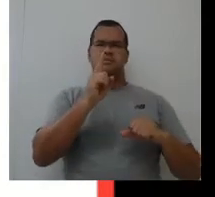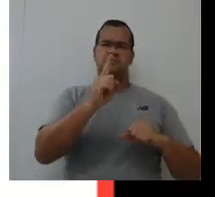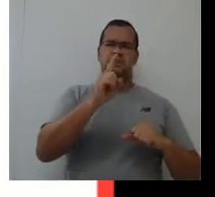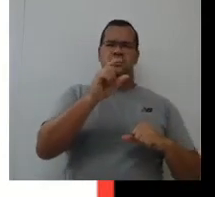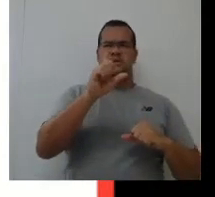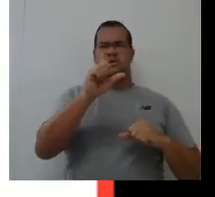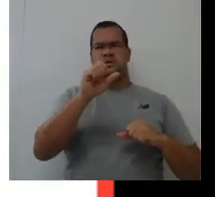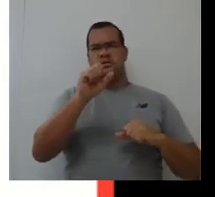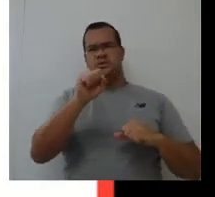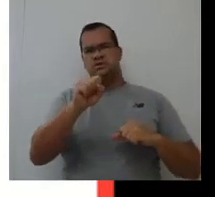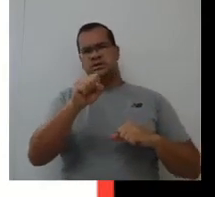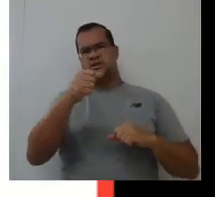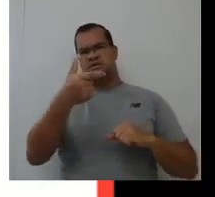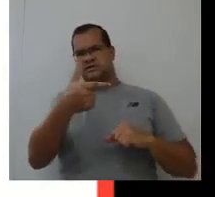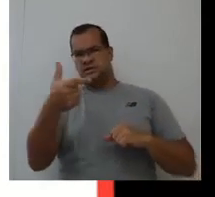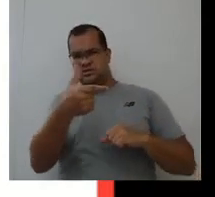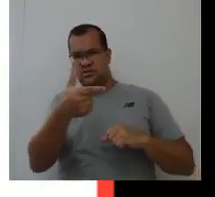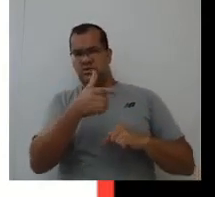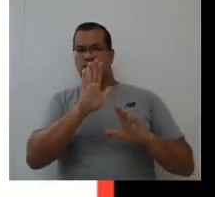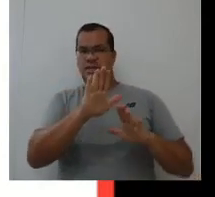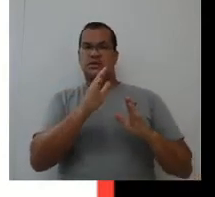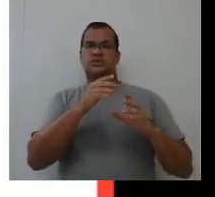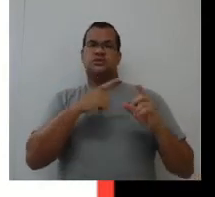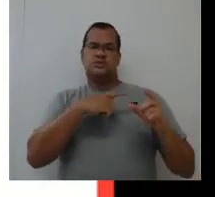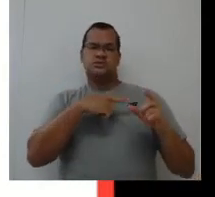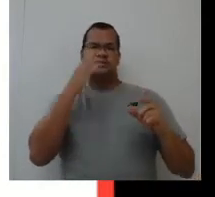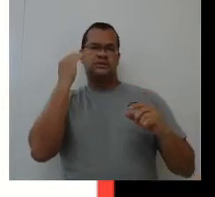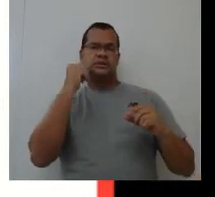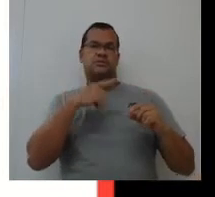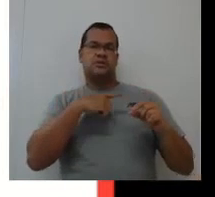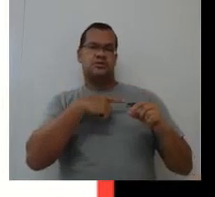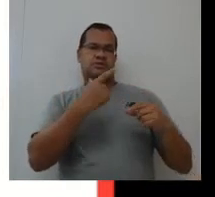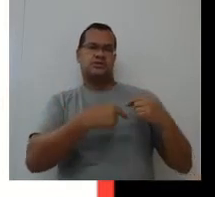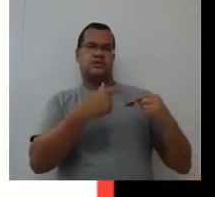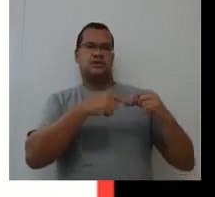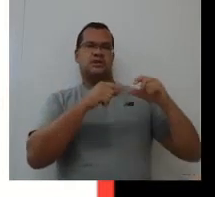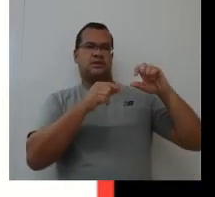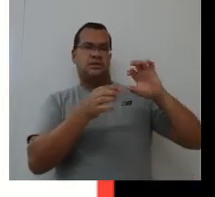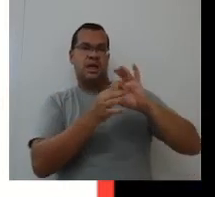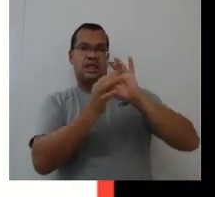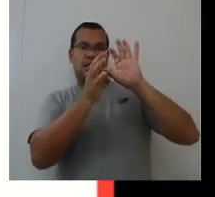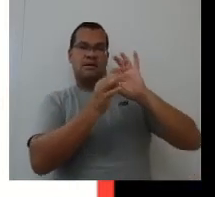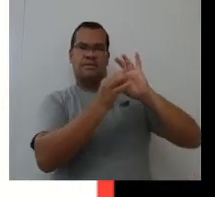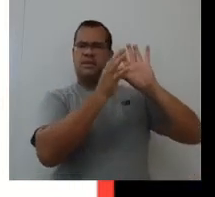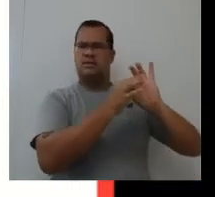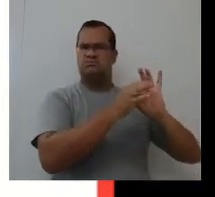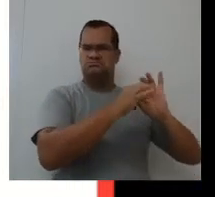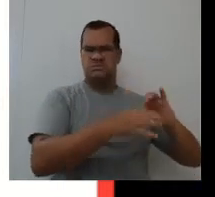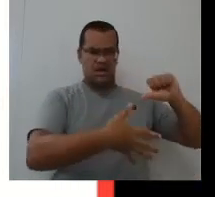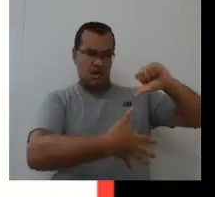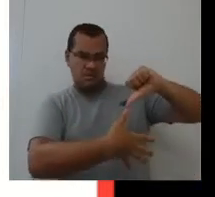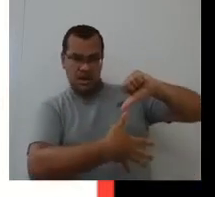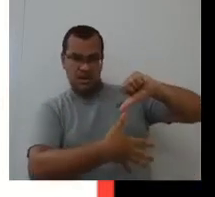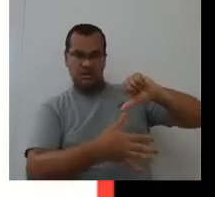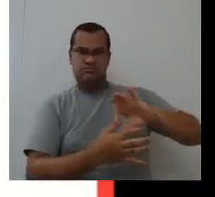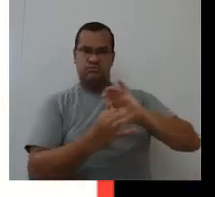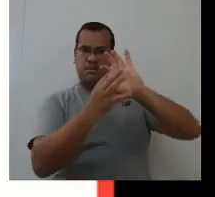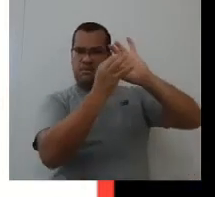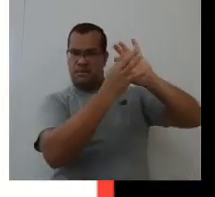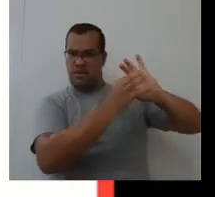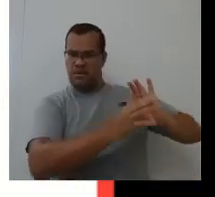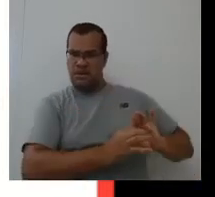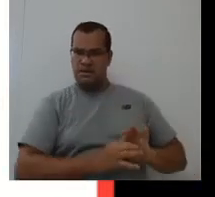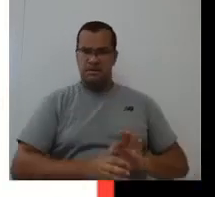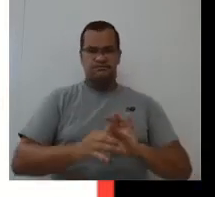mas quando você estuda o conjunto das independências na América Latina, a gente vai entendendo que essa separação